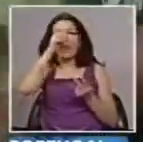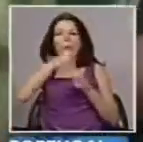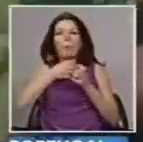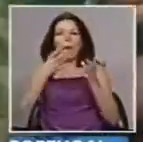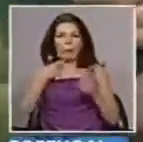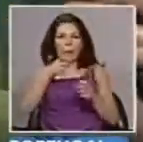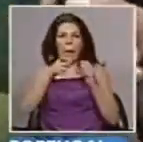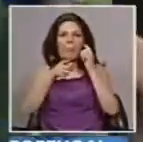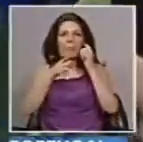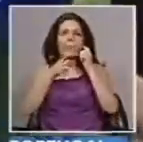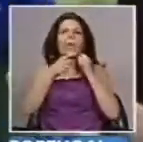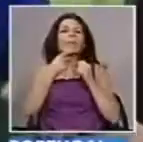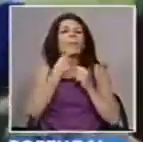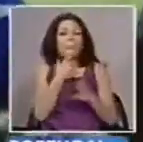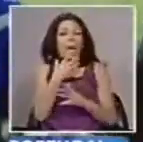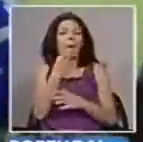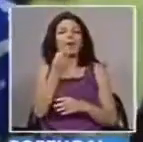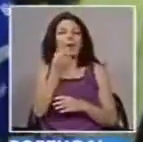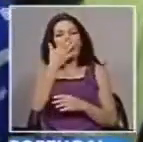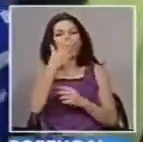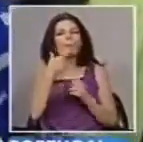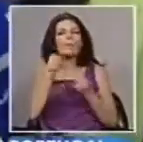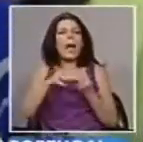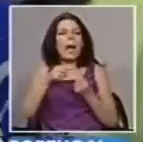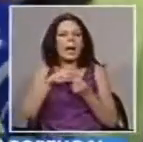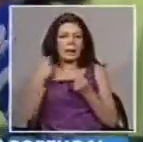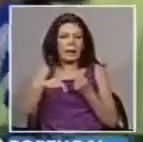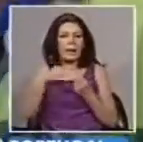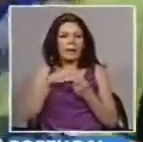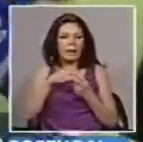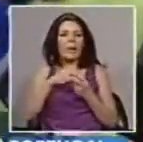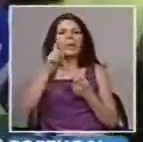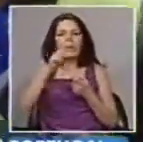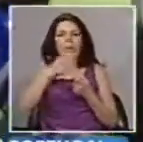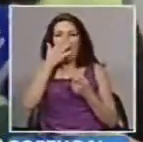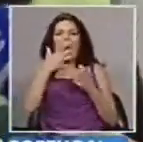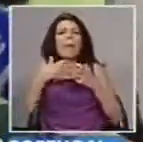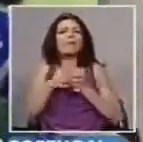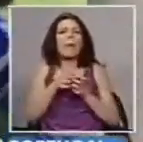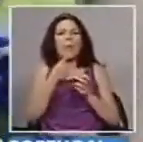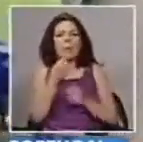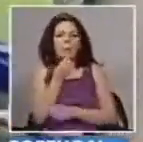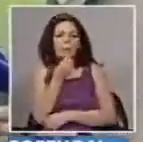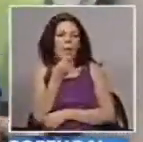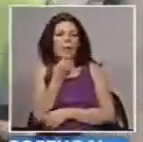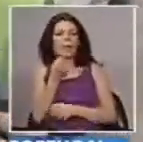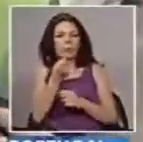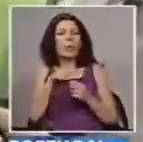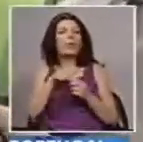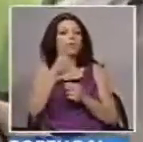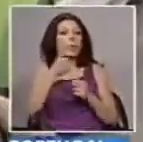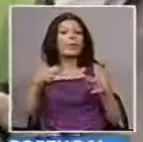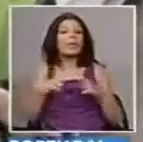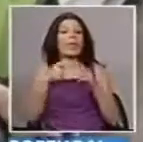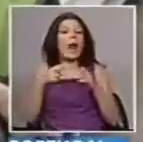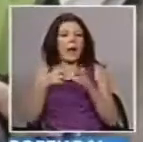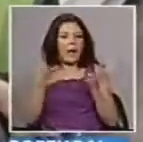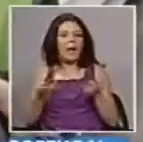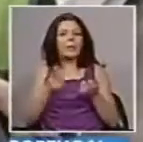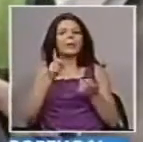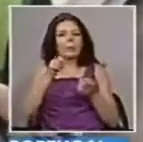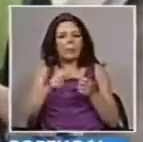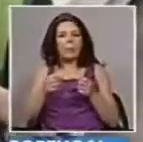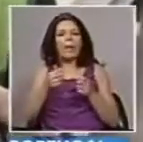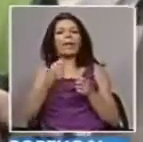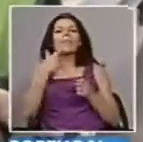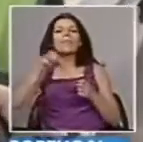planta que é um pouco amarga, salgada e cítrica. Se lo añade com a ensalada, assim te precisa